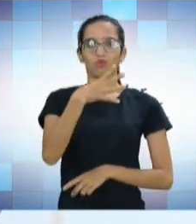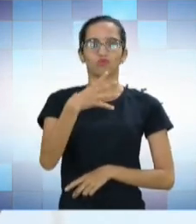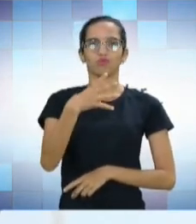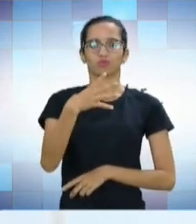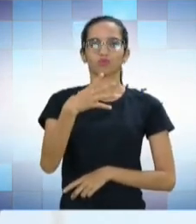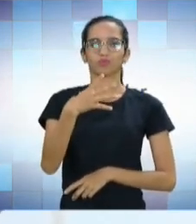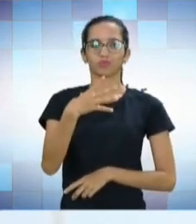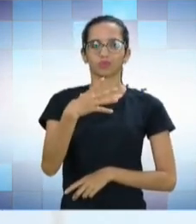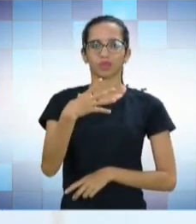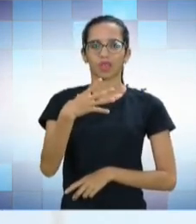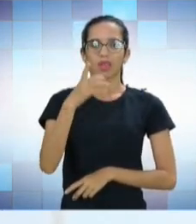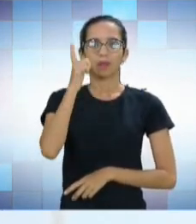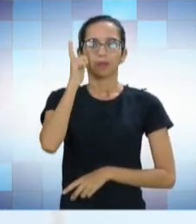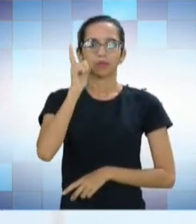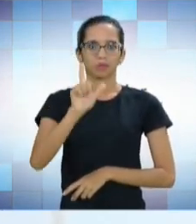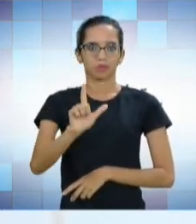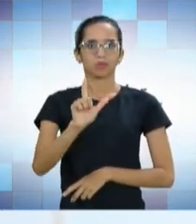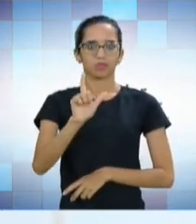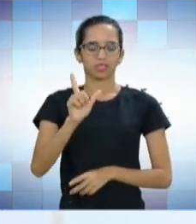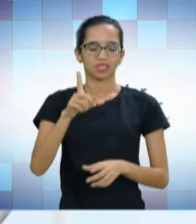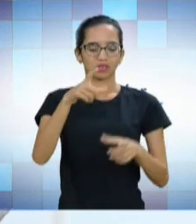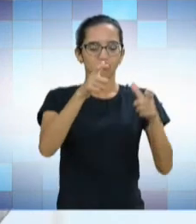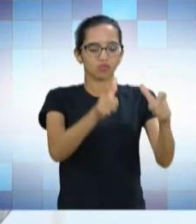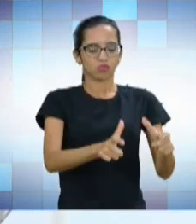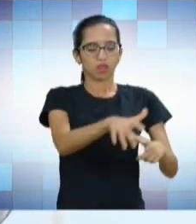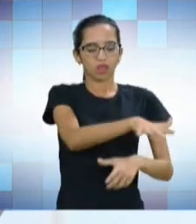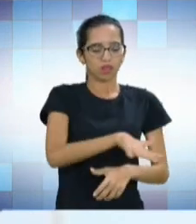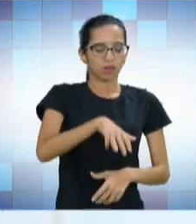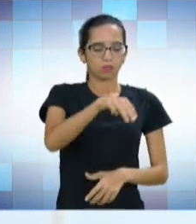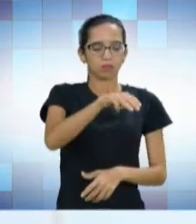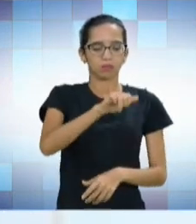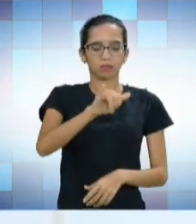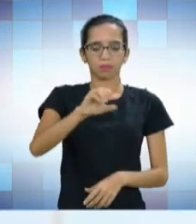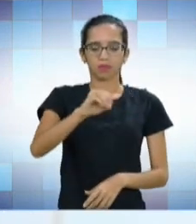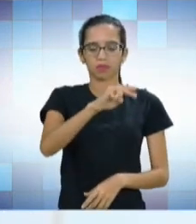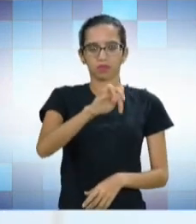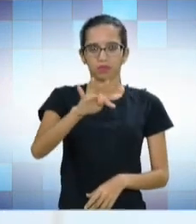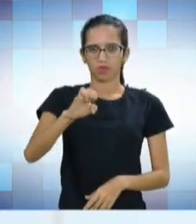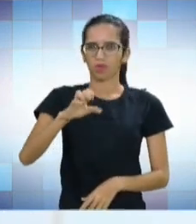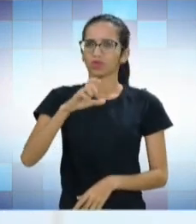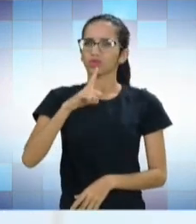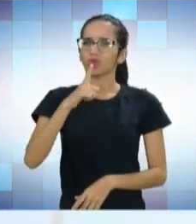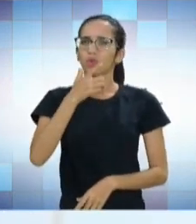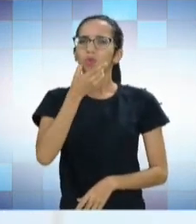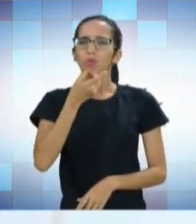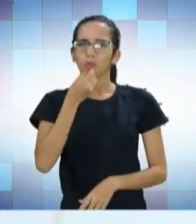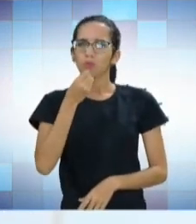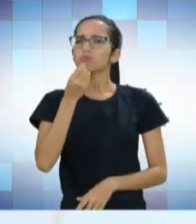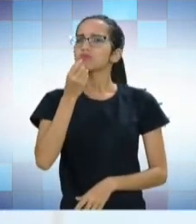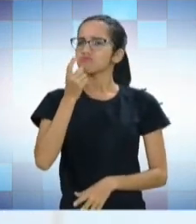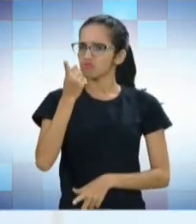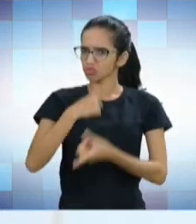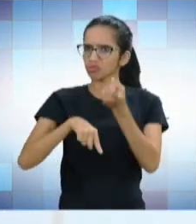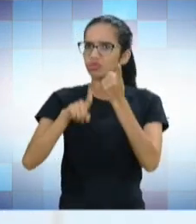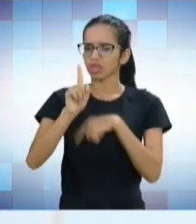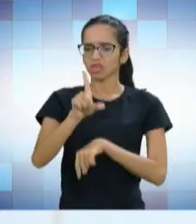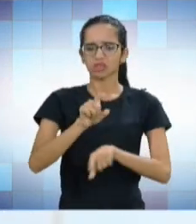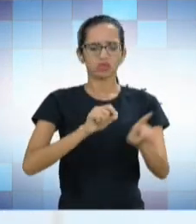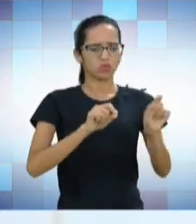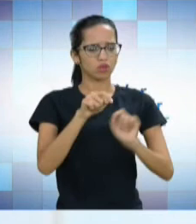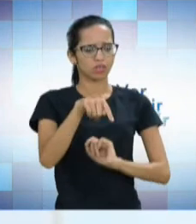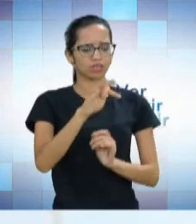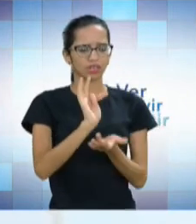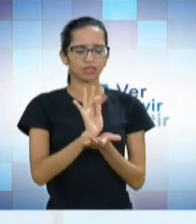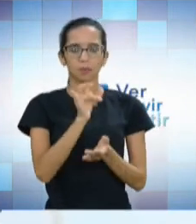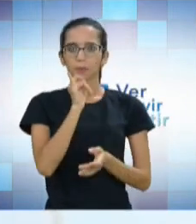brasil ele foi um grande empreendedor neste momento a história do saraiva a história de sucesso quando ele escolheu teresina teve